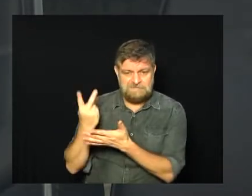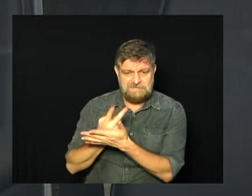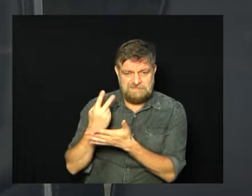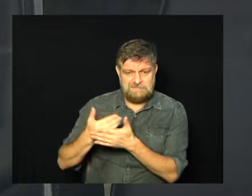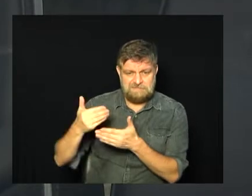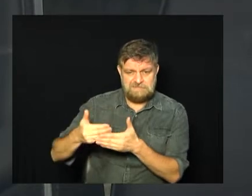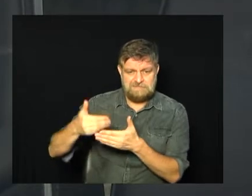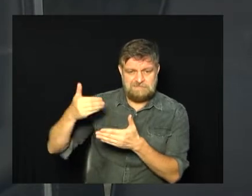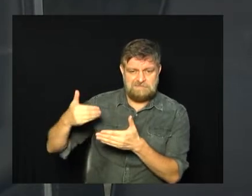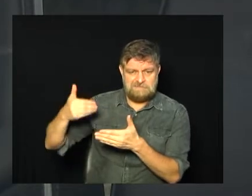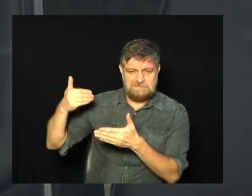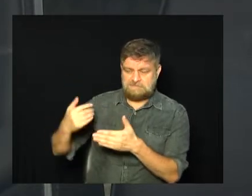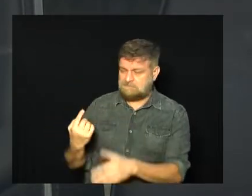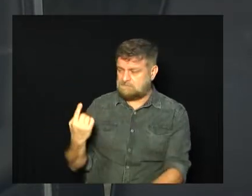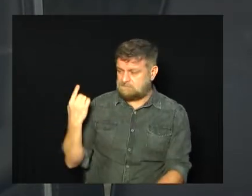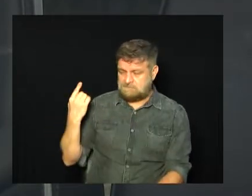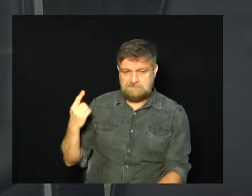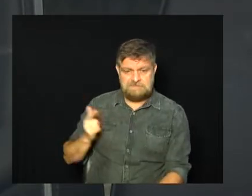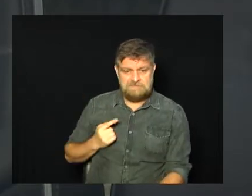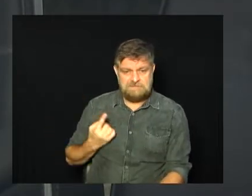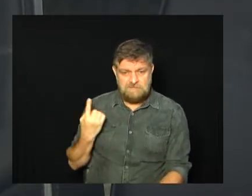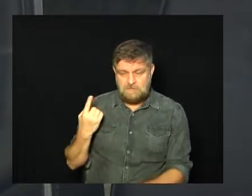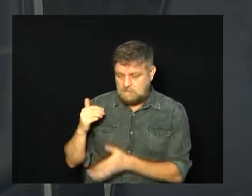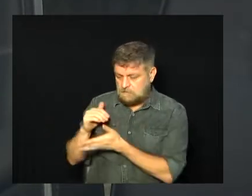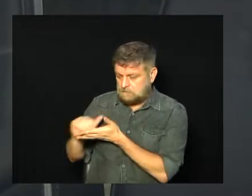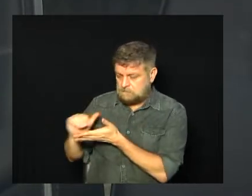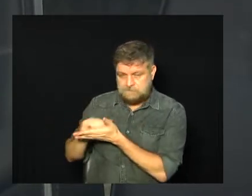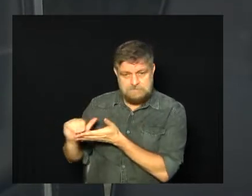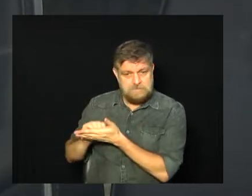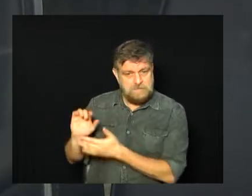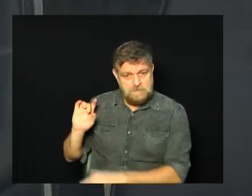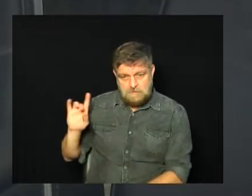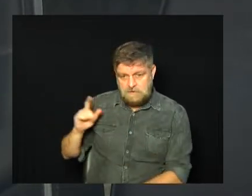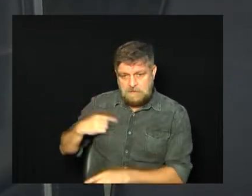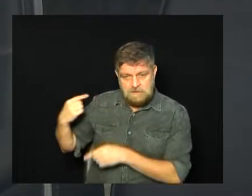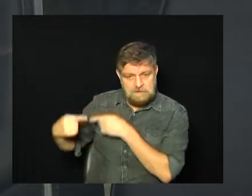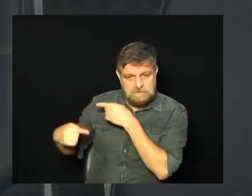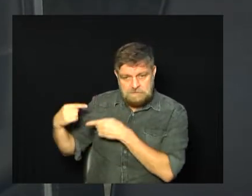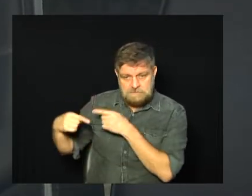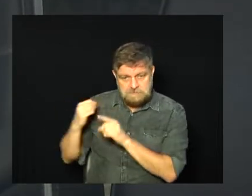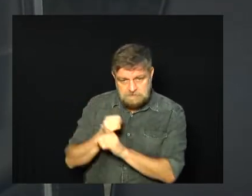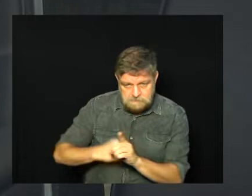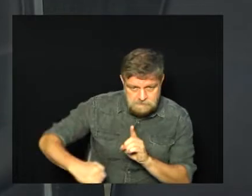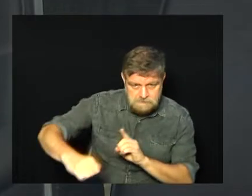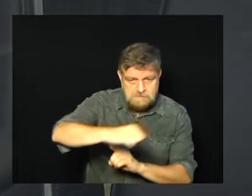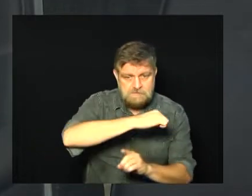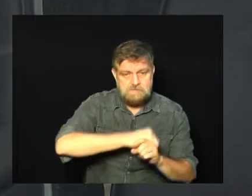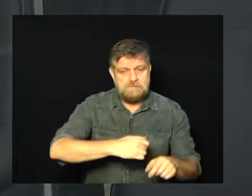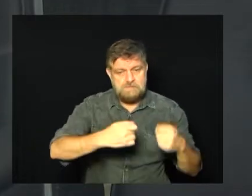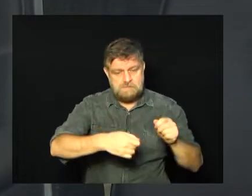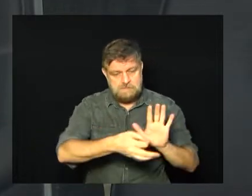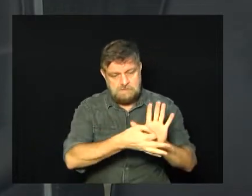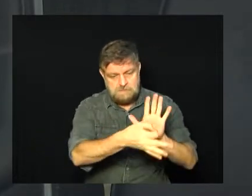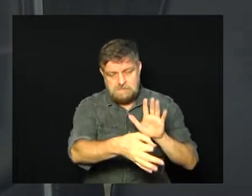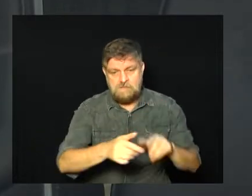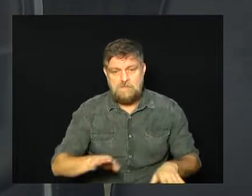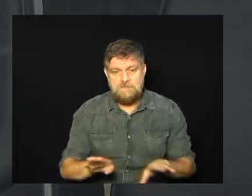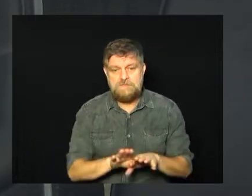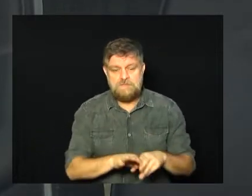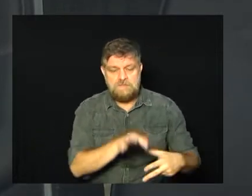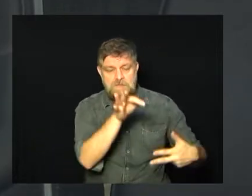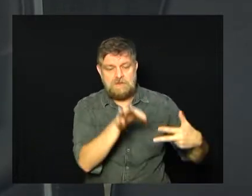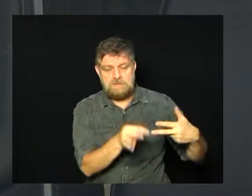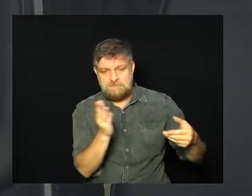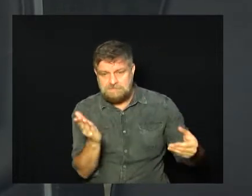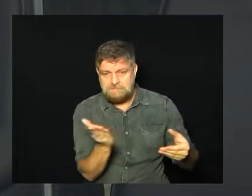desde a aprovação por apenas uma secretaria, com muita discussão pela sociedade, com ação na Justiça. Esse